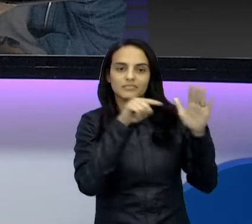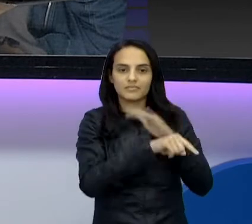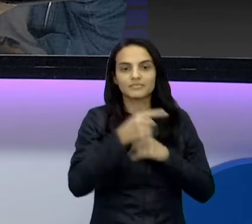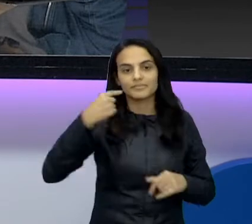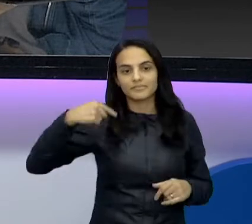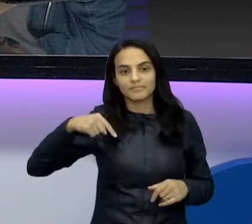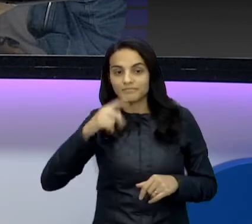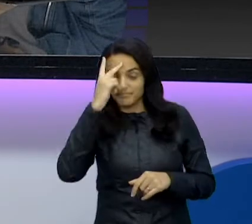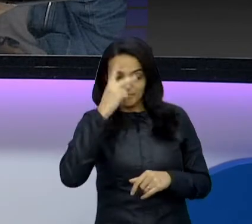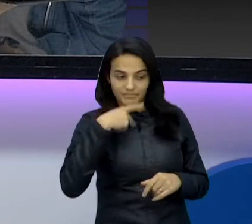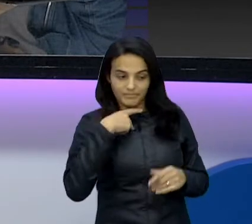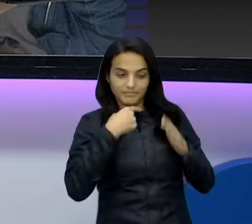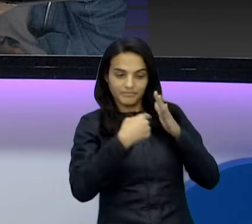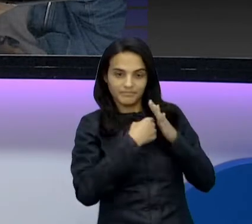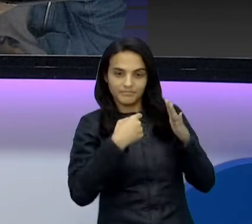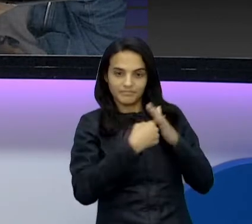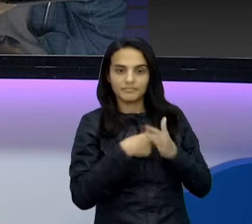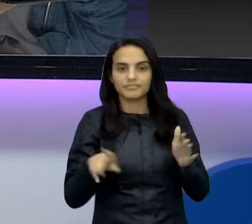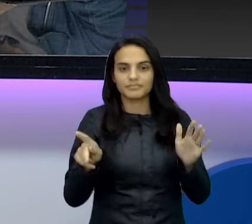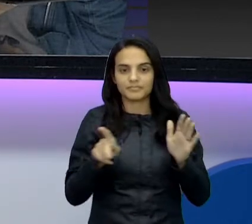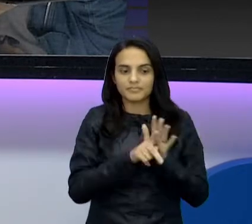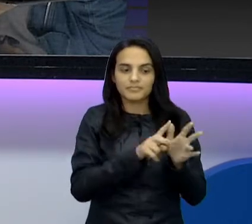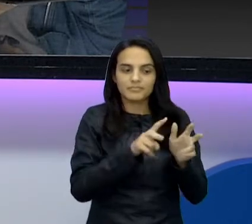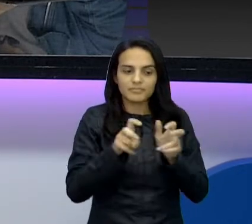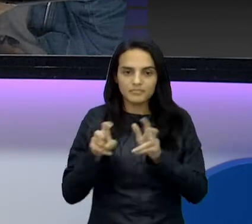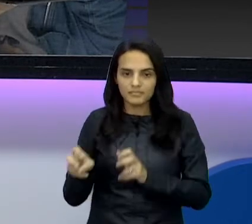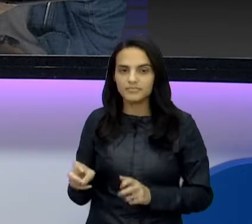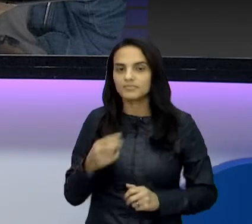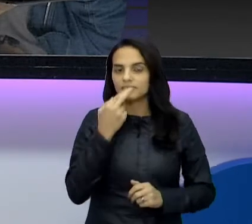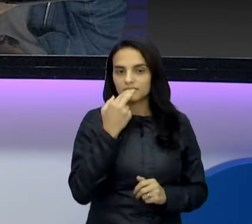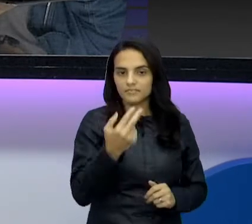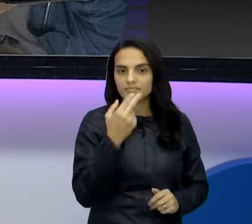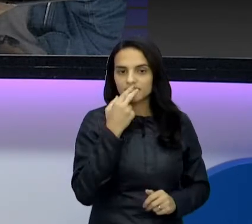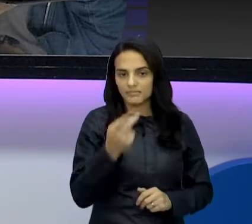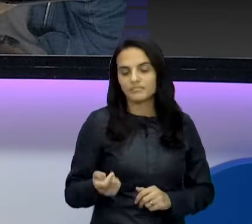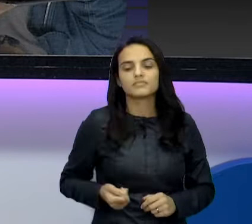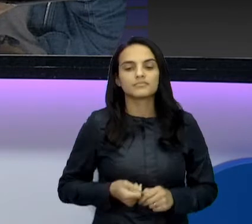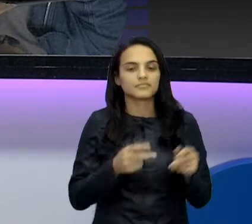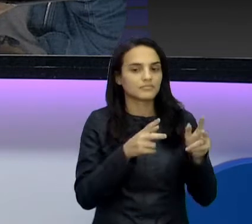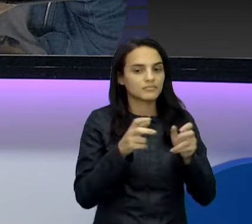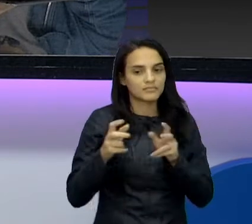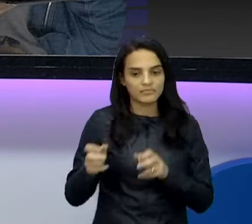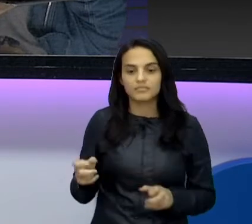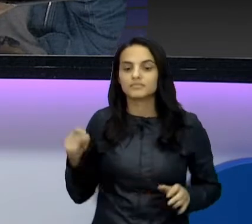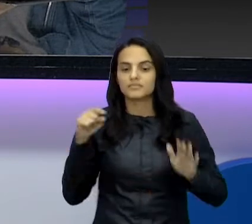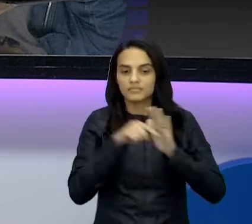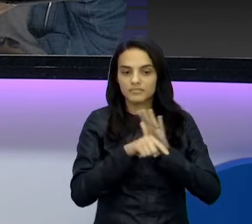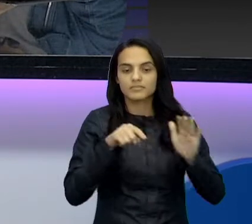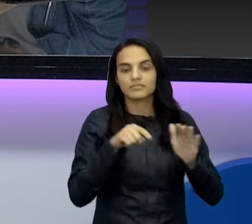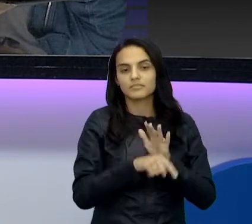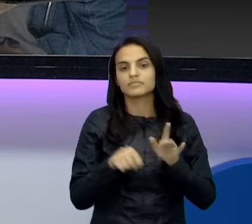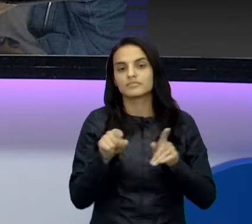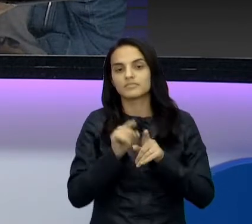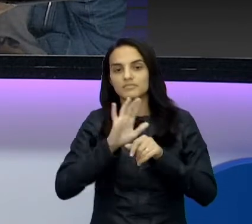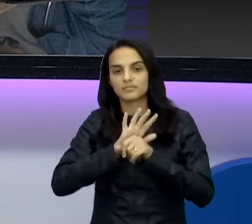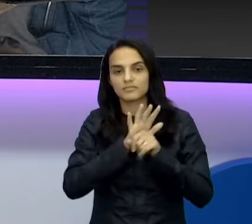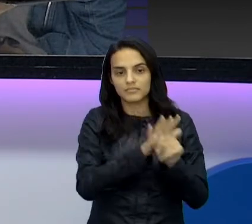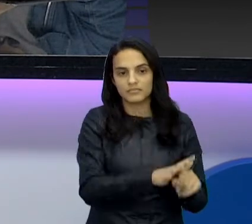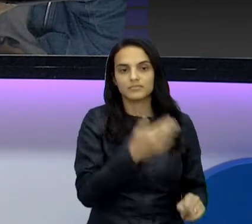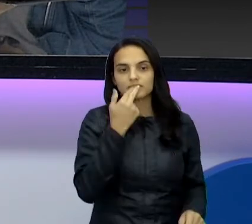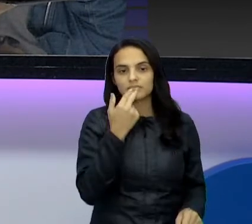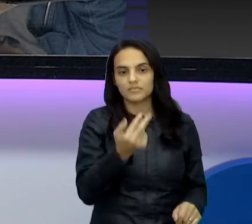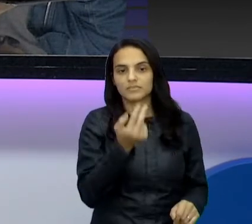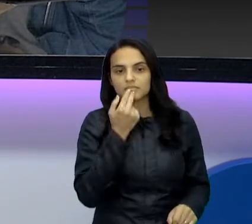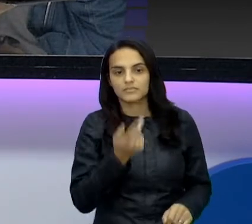nós mesmos, a própria noção de língua. Então, a noção de questionamento do racismo linguístico